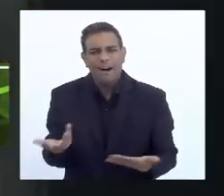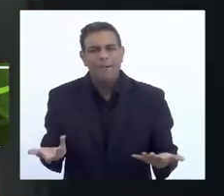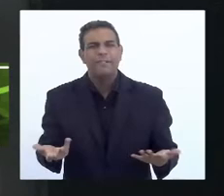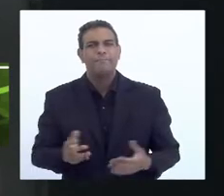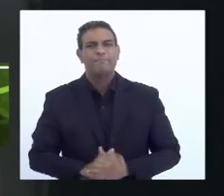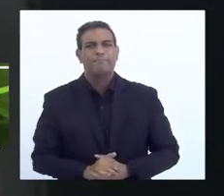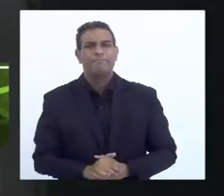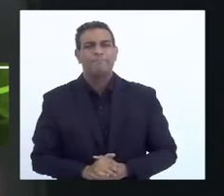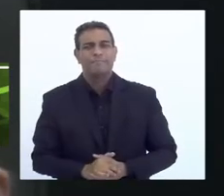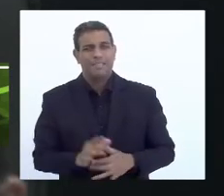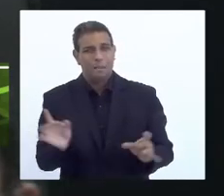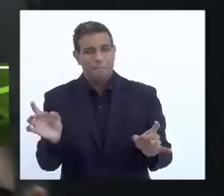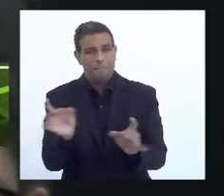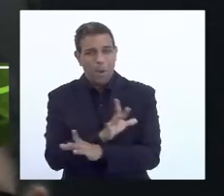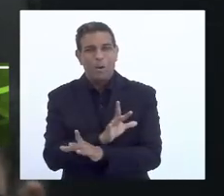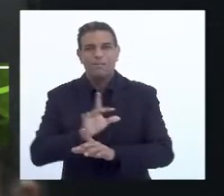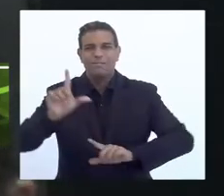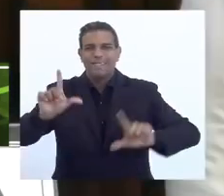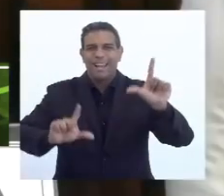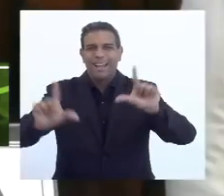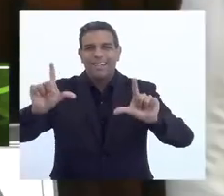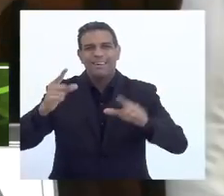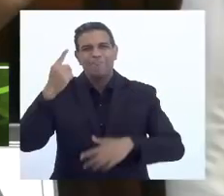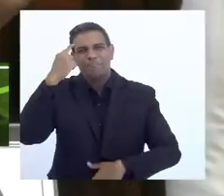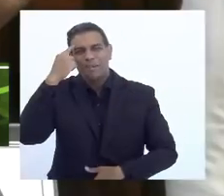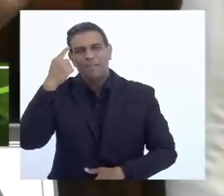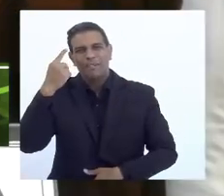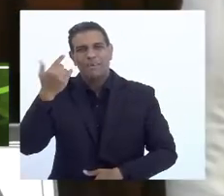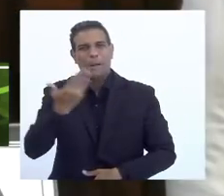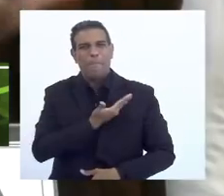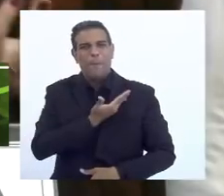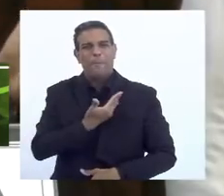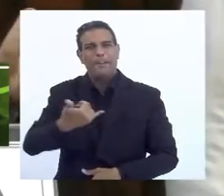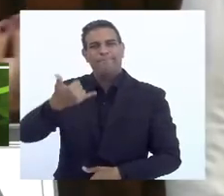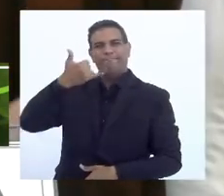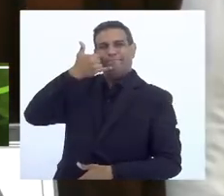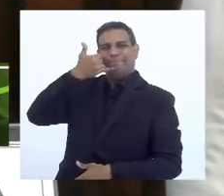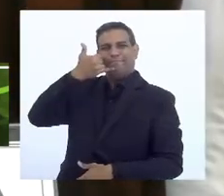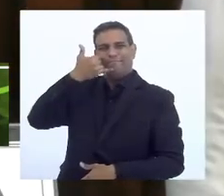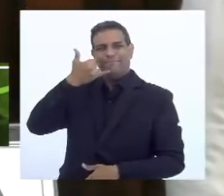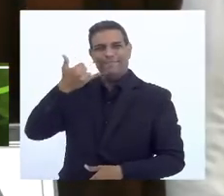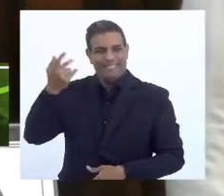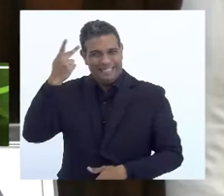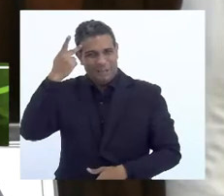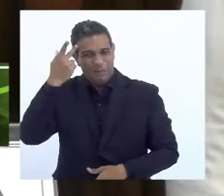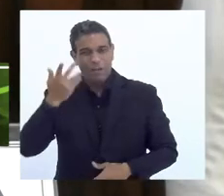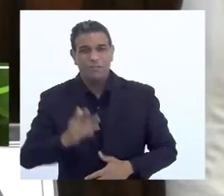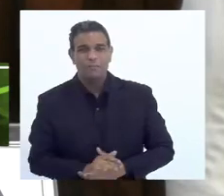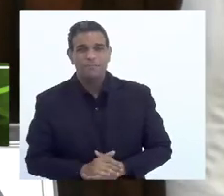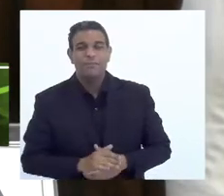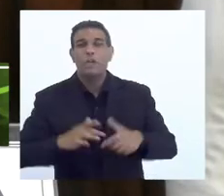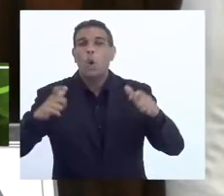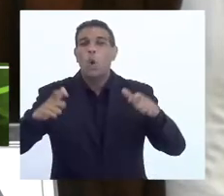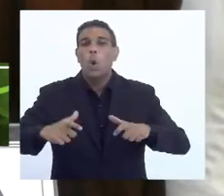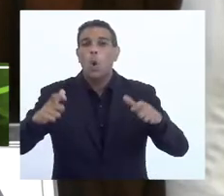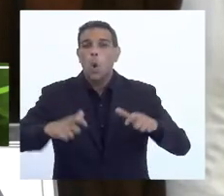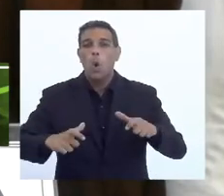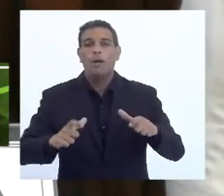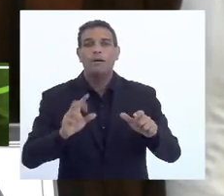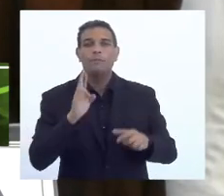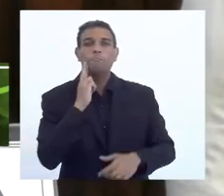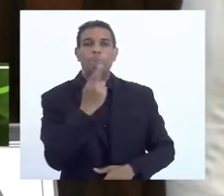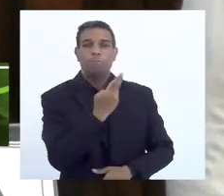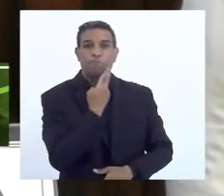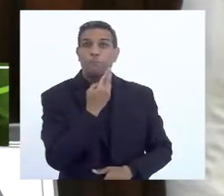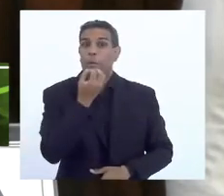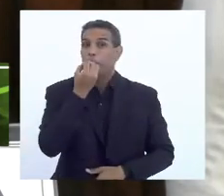E quando eu saí, pela primeira, uma amiga minha me telefonou, falou, é São Paulo que grava, né? Onde tu está indo? São Paulo tem um restaurante que é